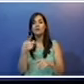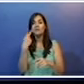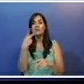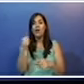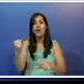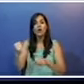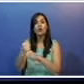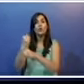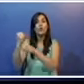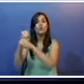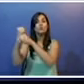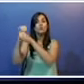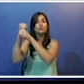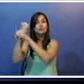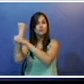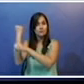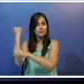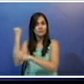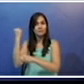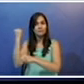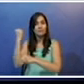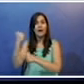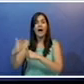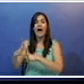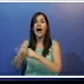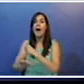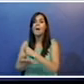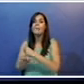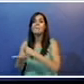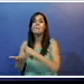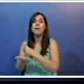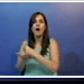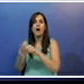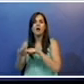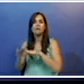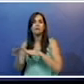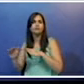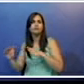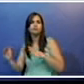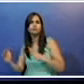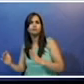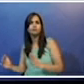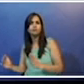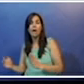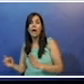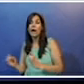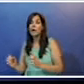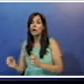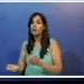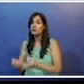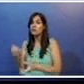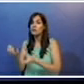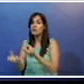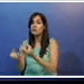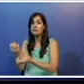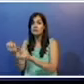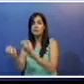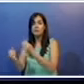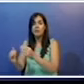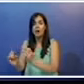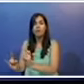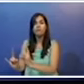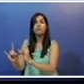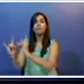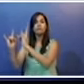corrida, ou seja, a parte da base que transmite às fundações e ao solo a carga